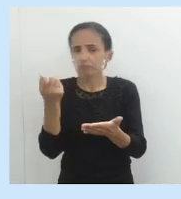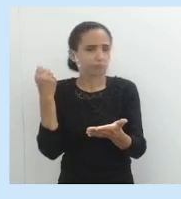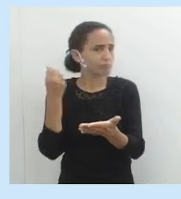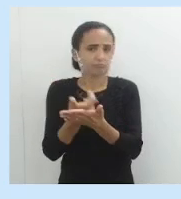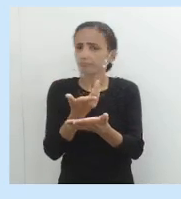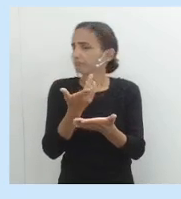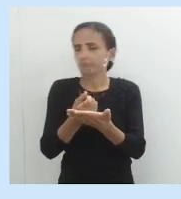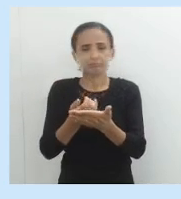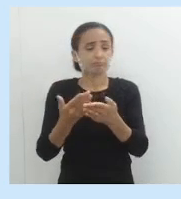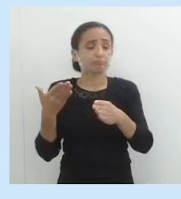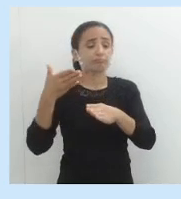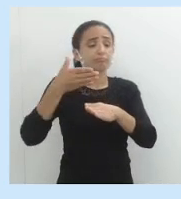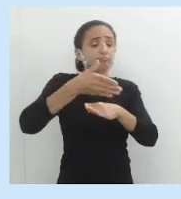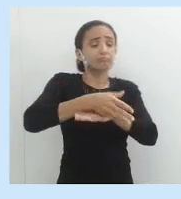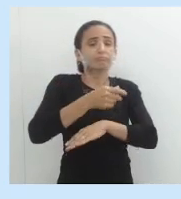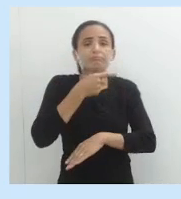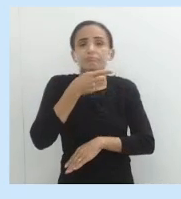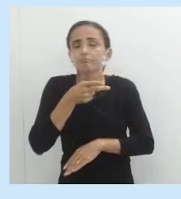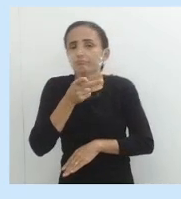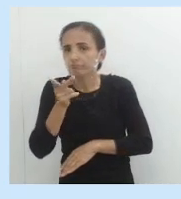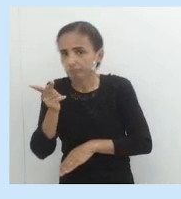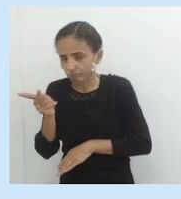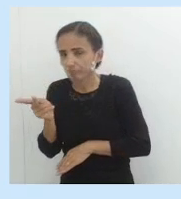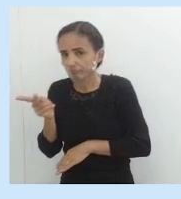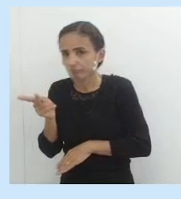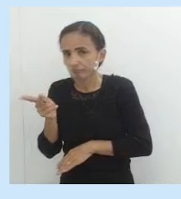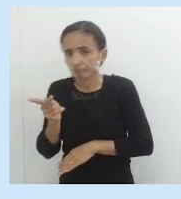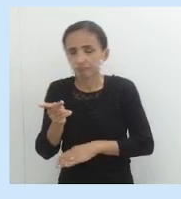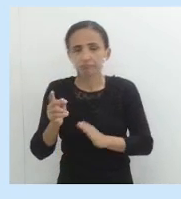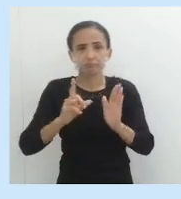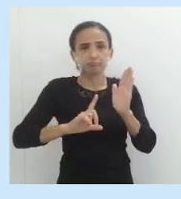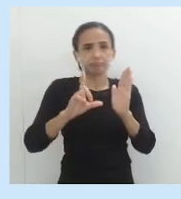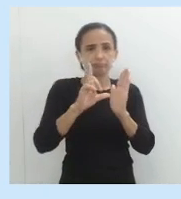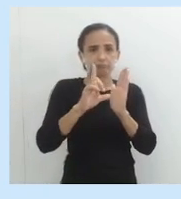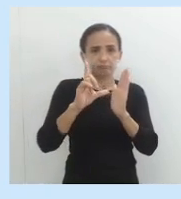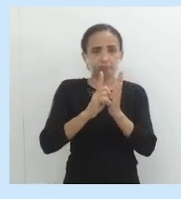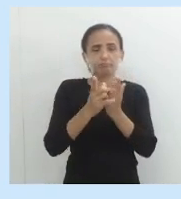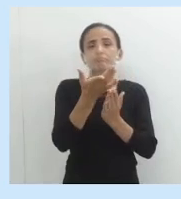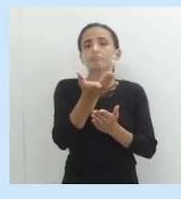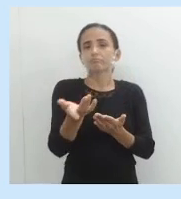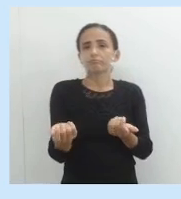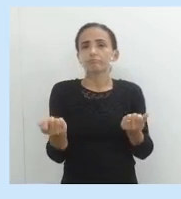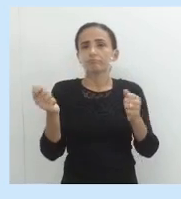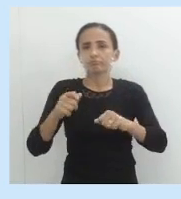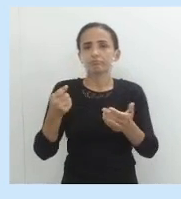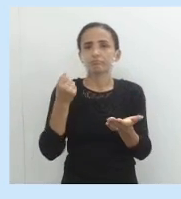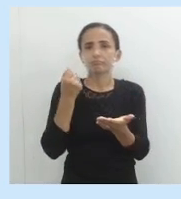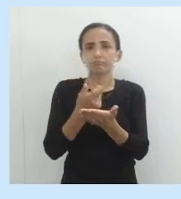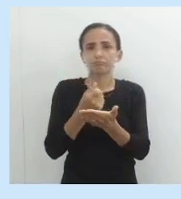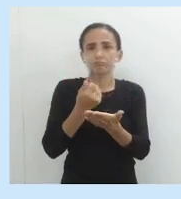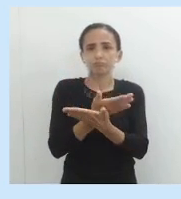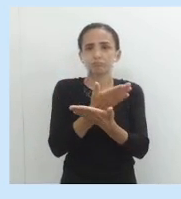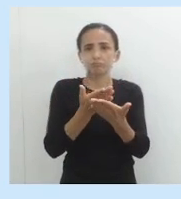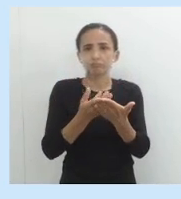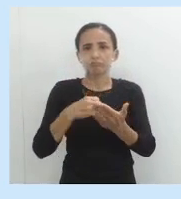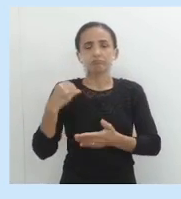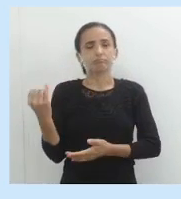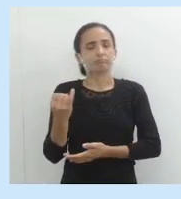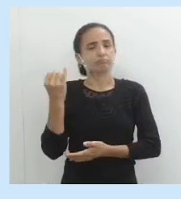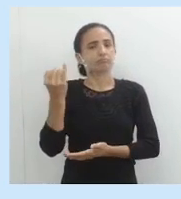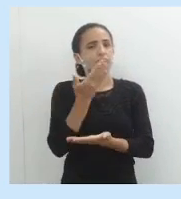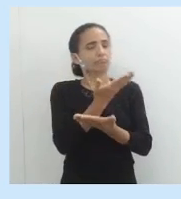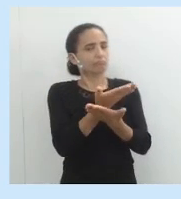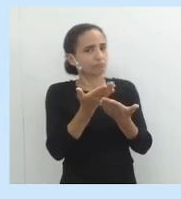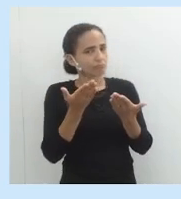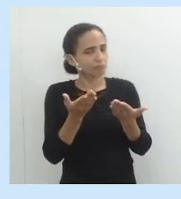espectador vai lá para apreciar determinada obra, uma escultura, uma pintura, certo? e ele vai comprar essa arte o quê? Nas